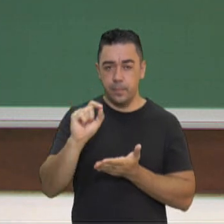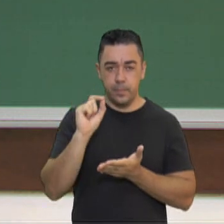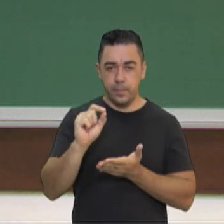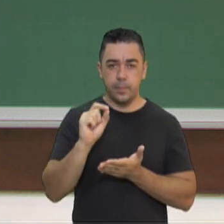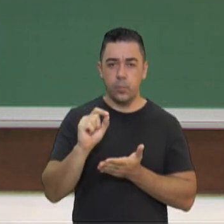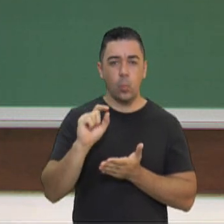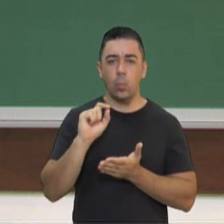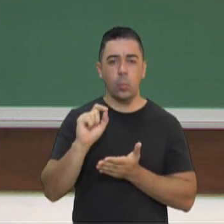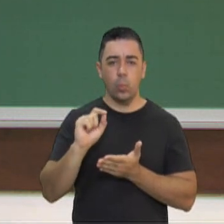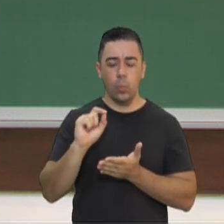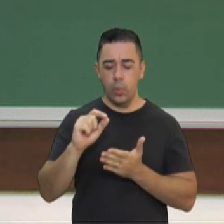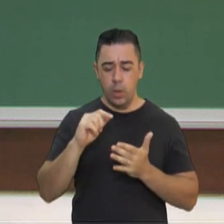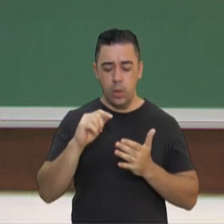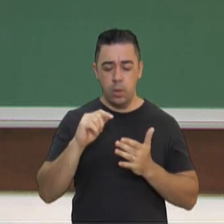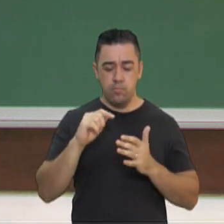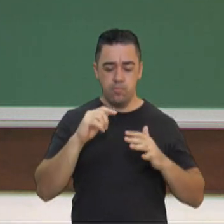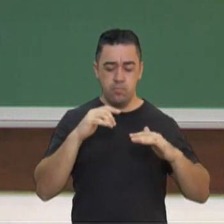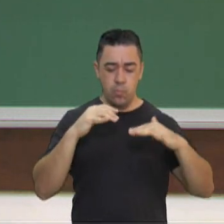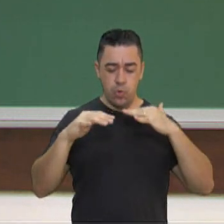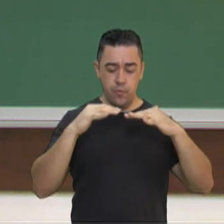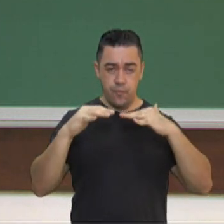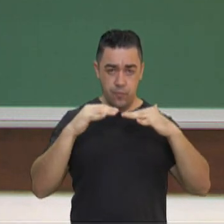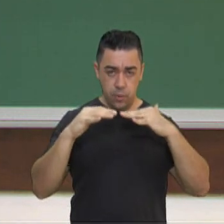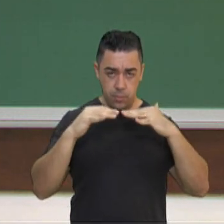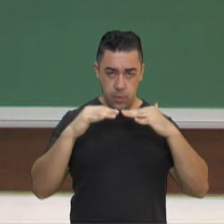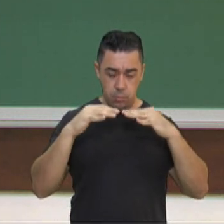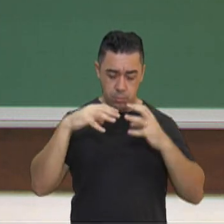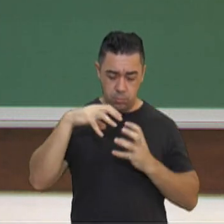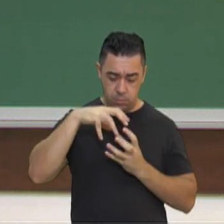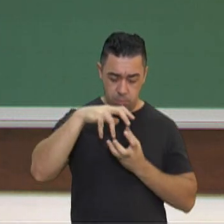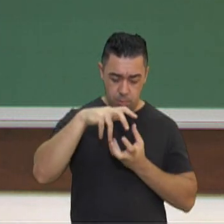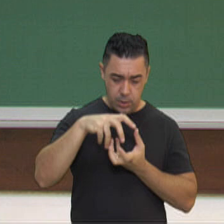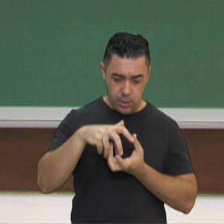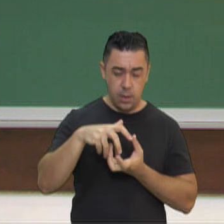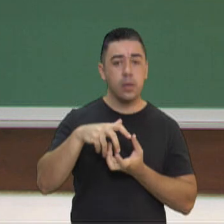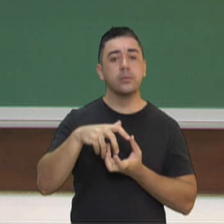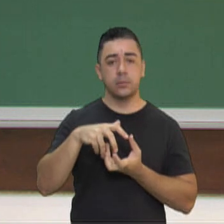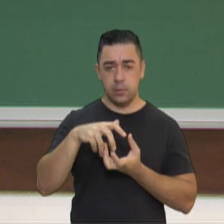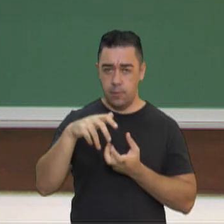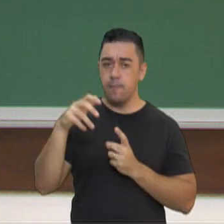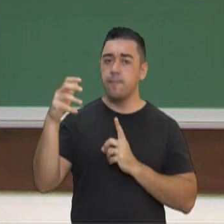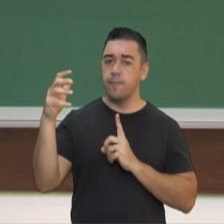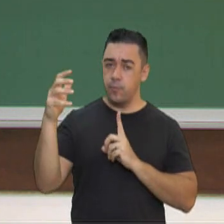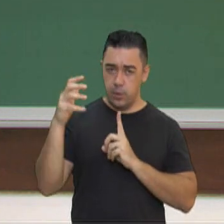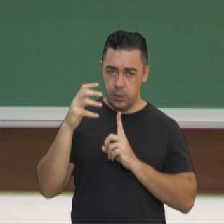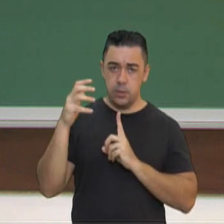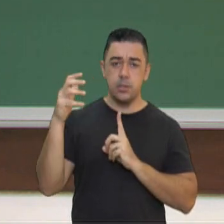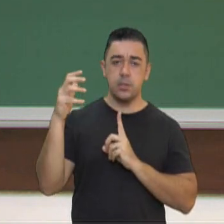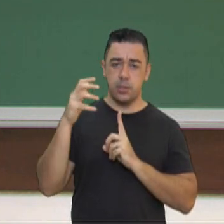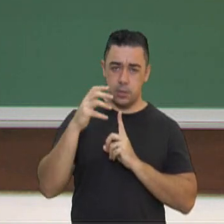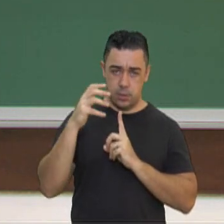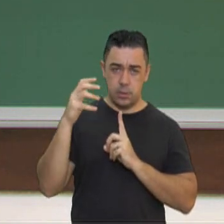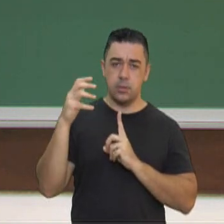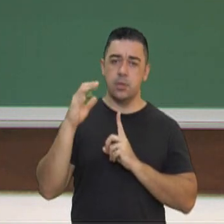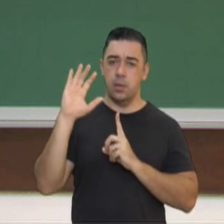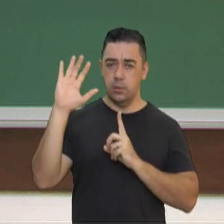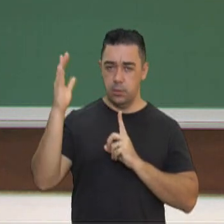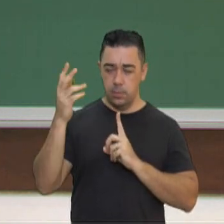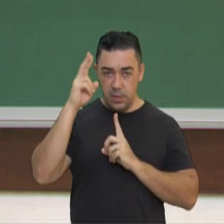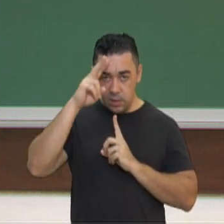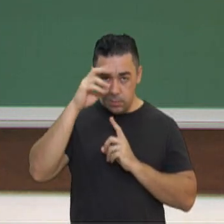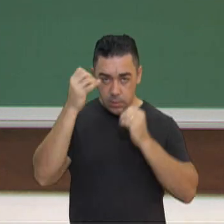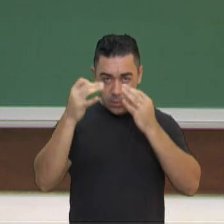dos movimentos terrestres, que tem tudo a ver também, né, com o clima. Lembram que a gente falou das estações,